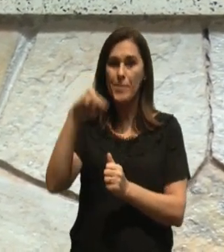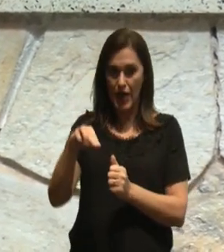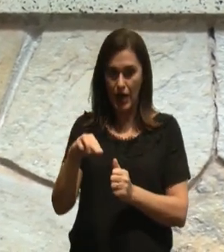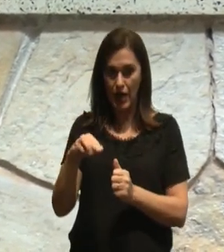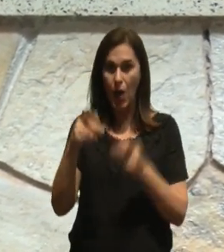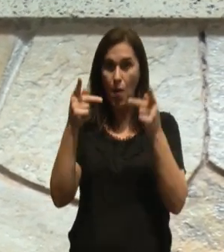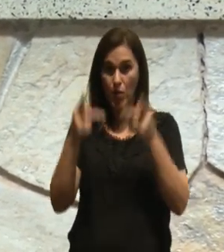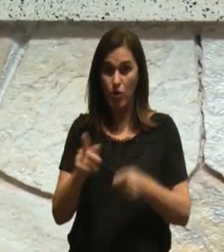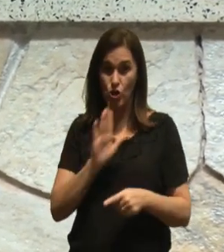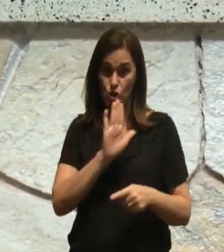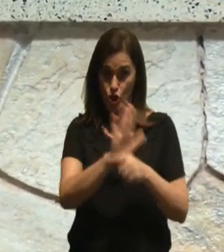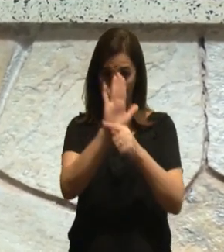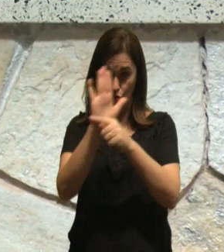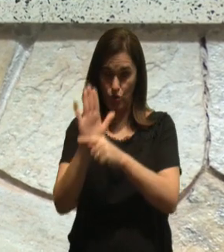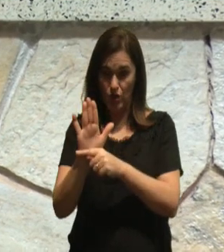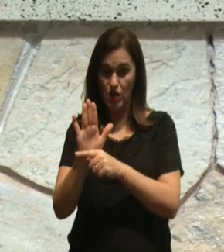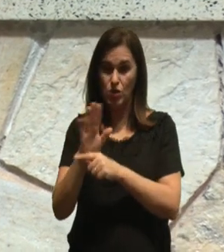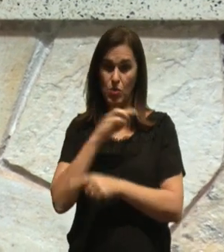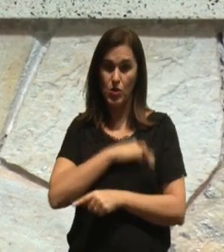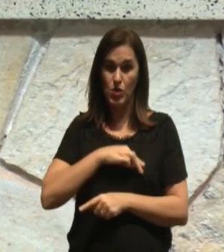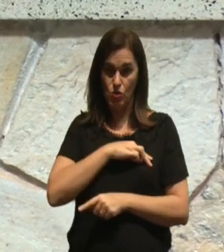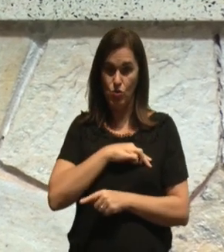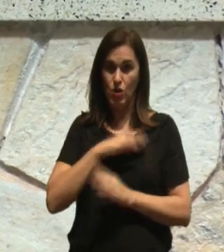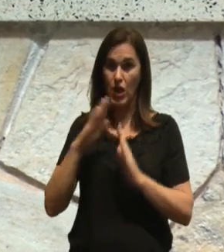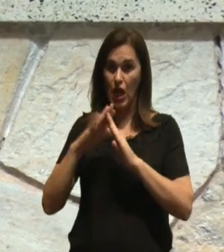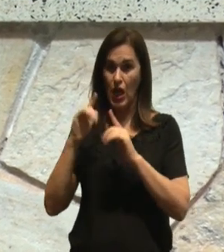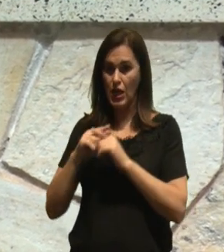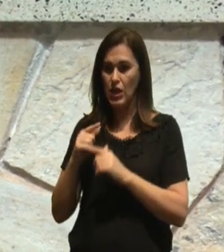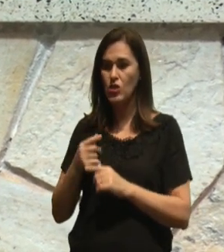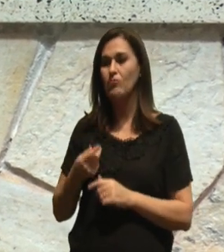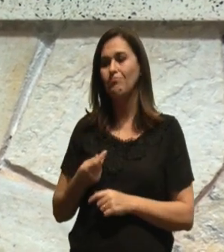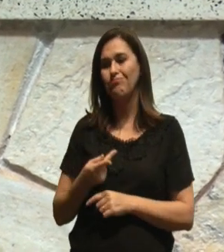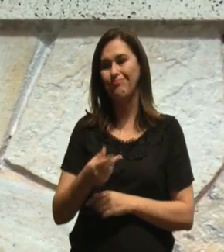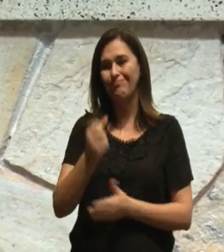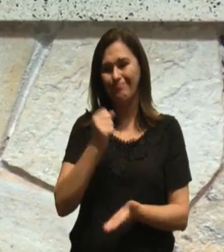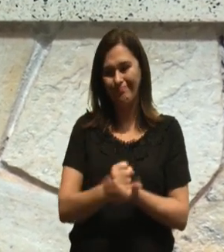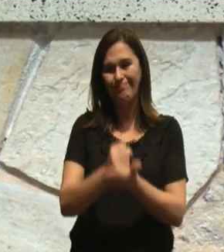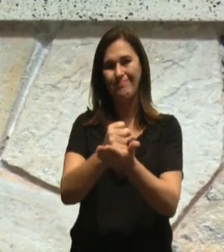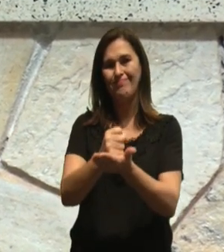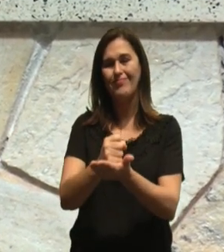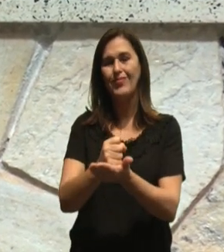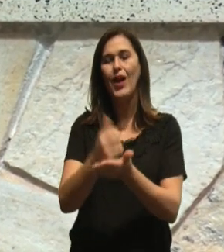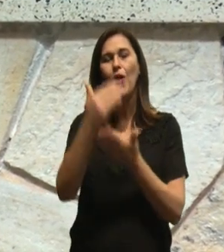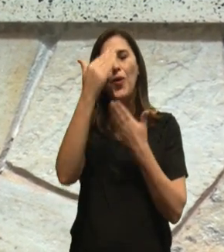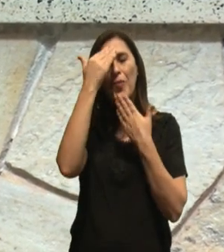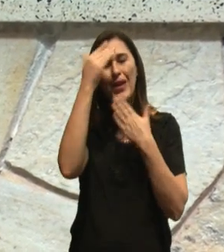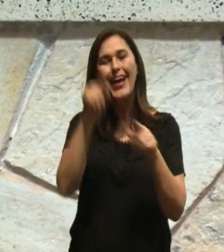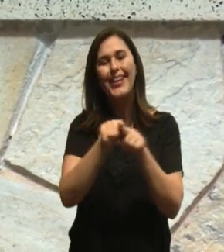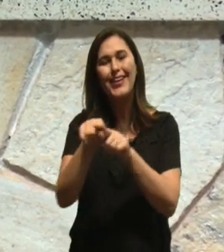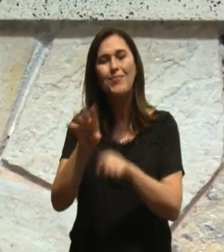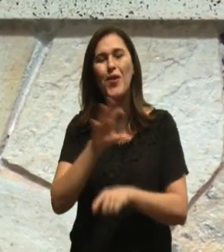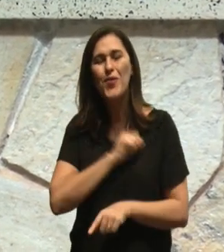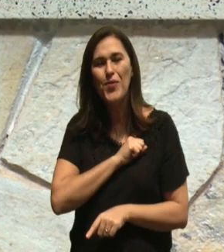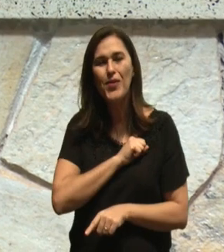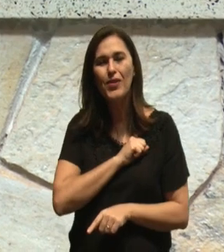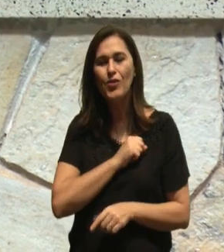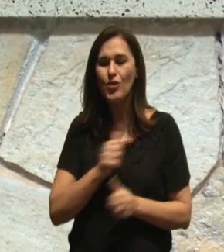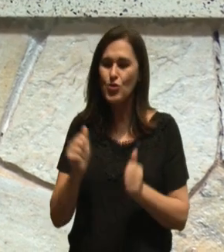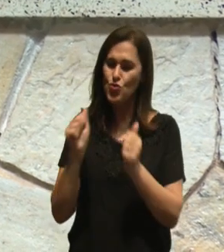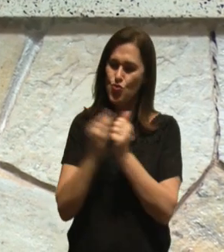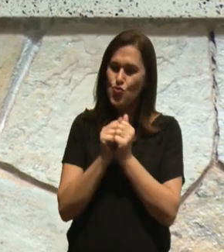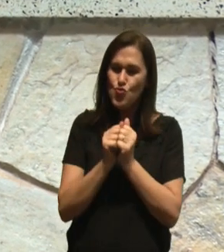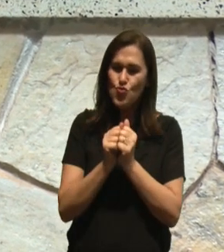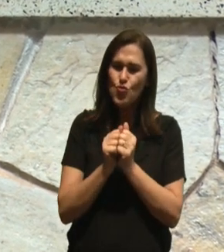de Missões Nacionais, que a igreja mantém conosco há anos. Obrigado, queridos irmãos, por serem nossos